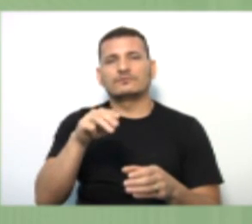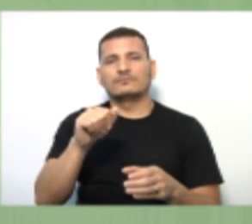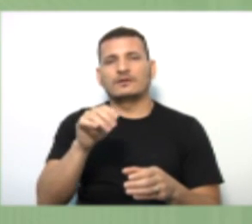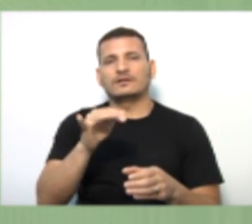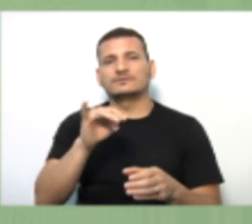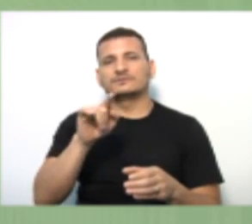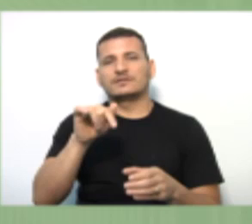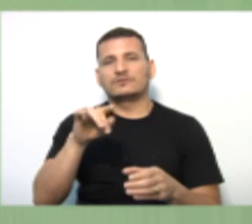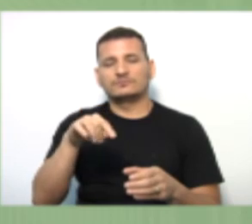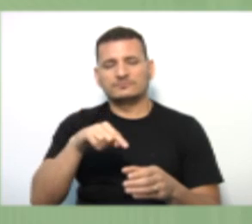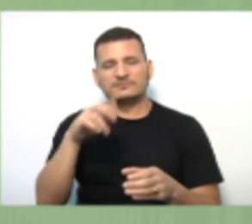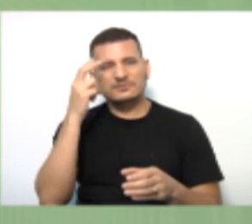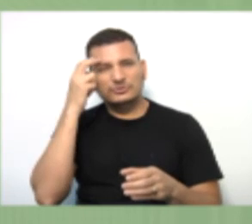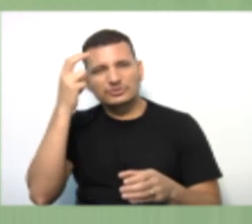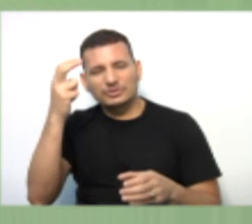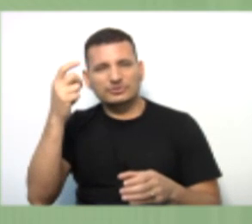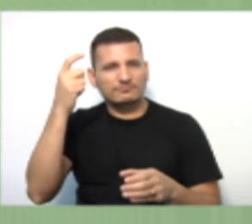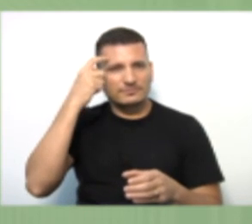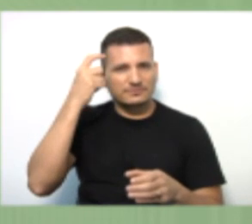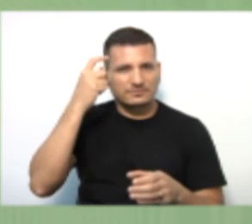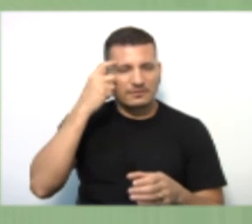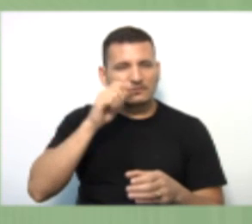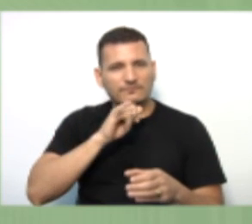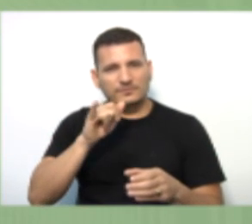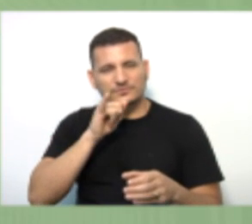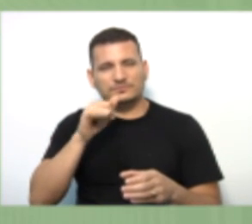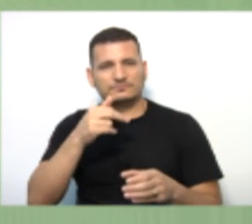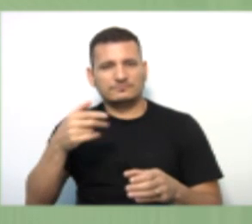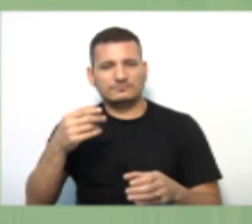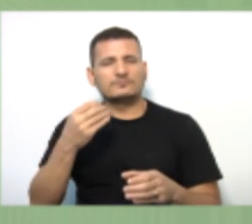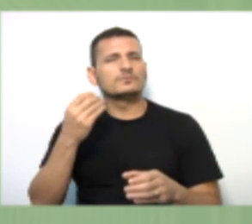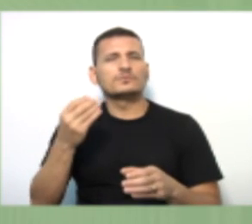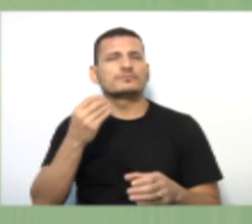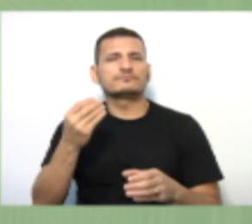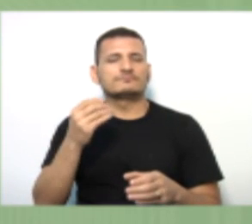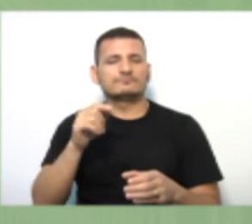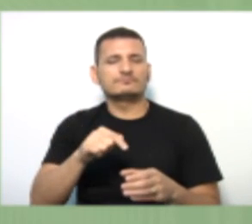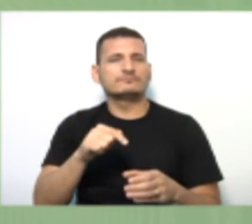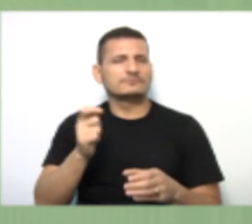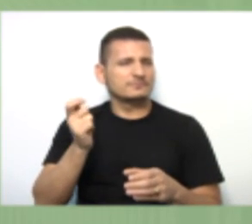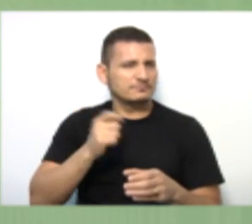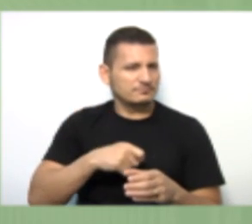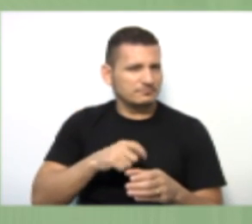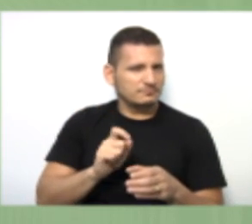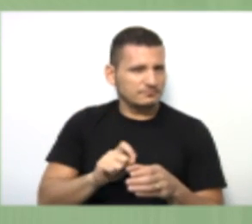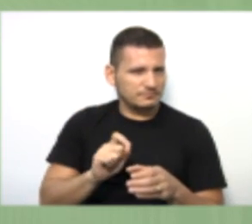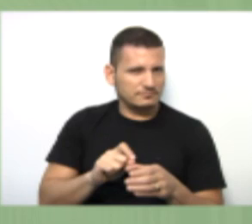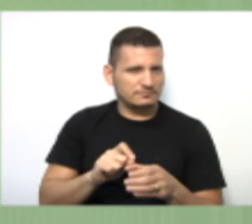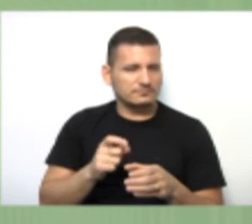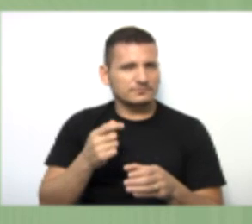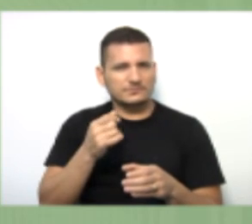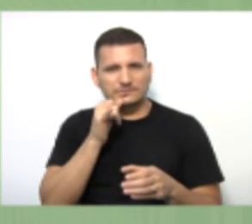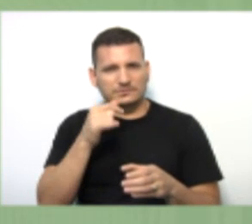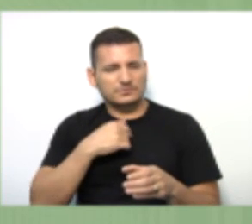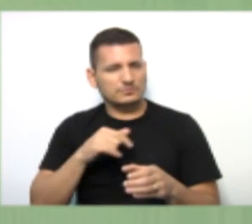inteligente, que pudesse pensar e processar essas informações. Como seria isso, professor? Será que daria para fazer isso? Será que eu como programador, conseguiria fazer esse